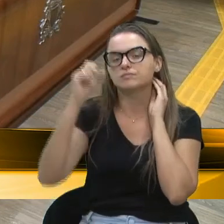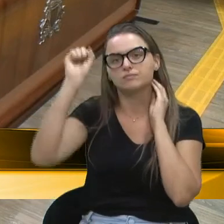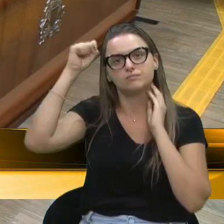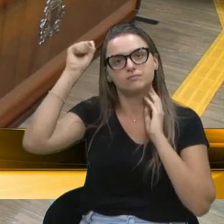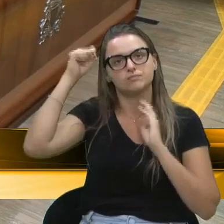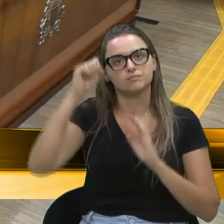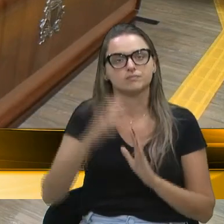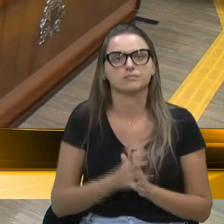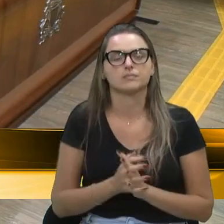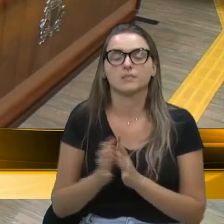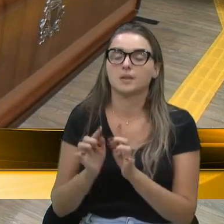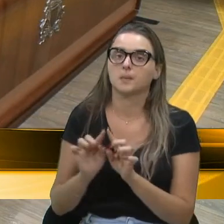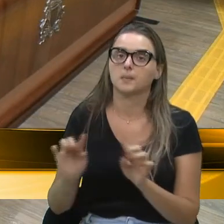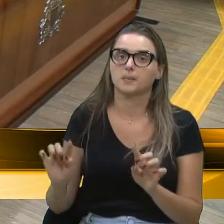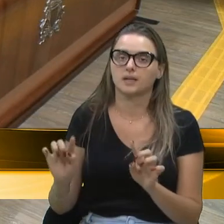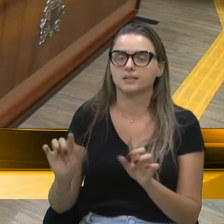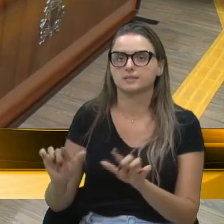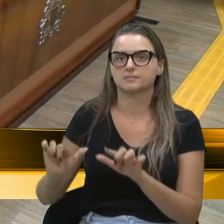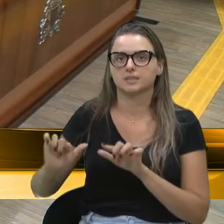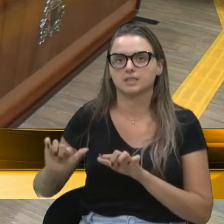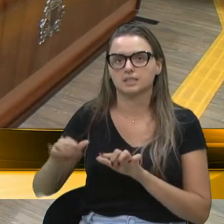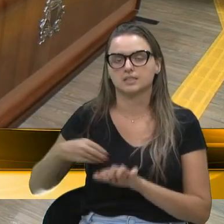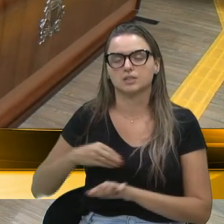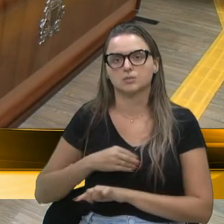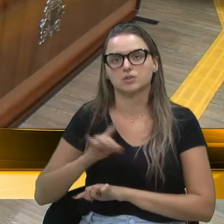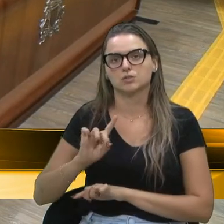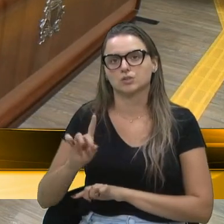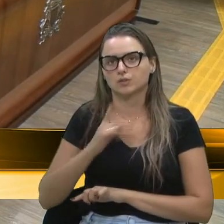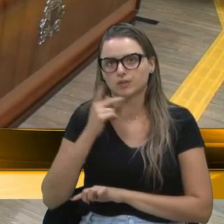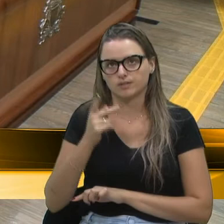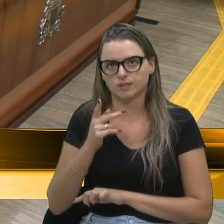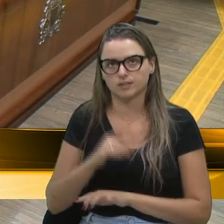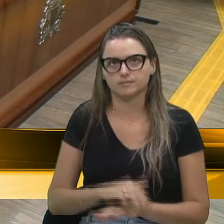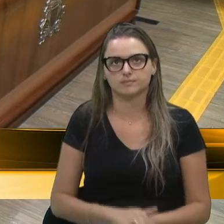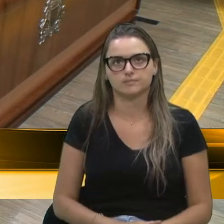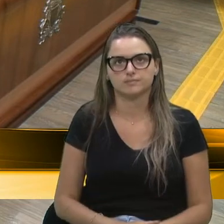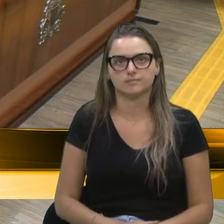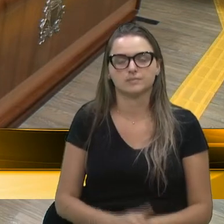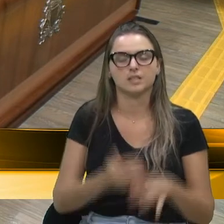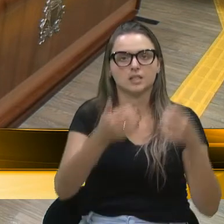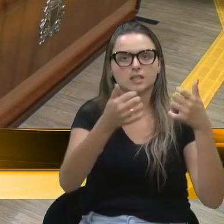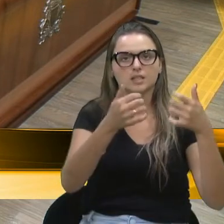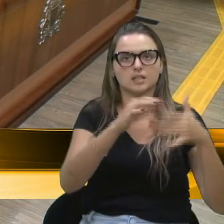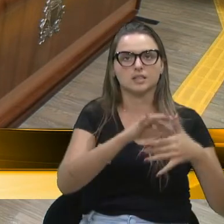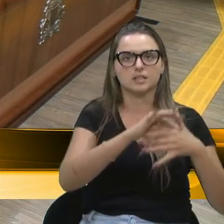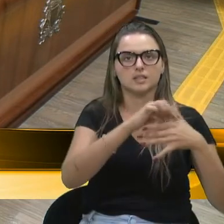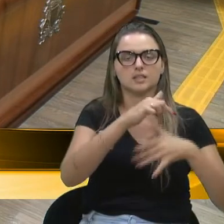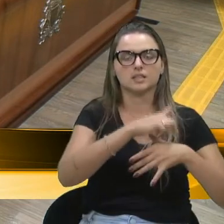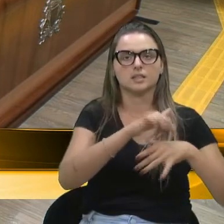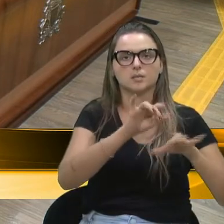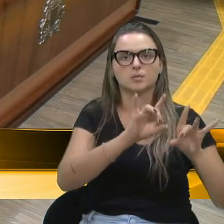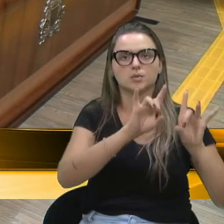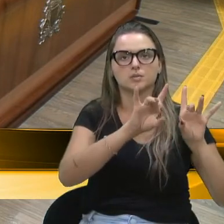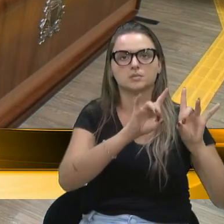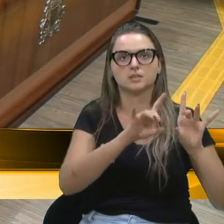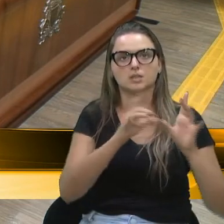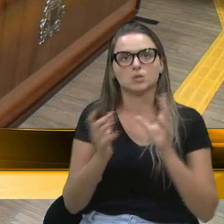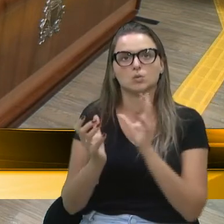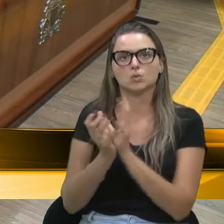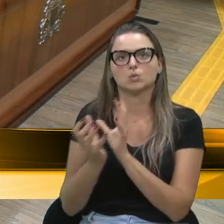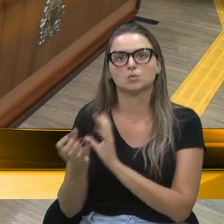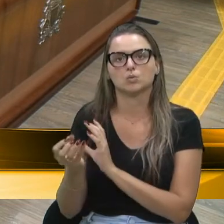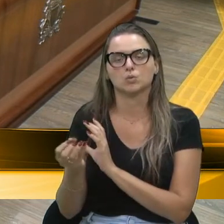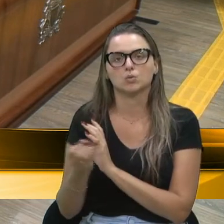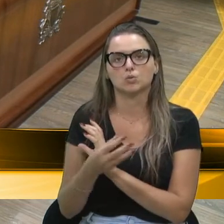sobre Xuxa, porém Estado atestado fica prejudicado. Em declaração de líder, a bancada do Novo,